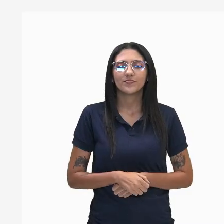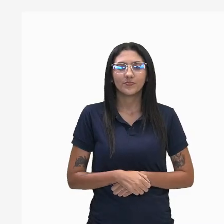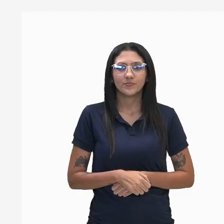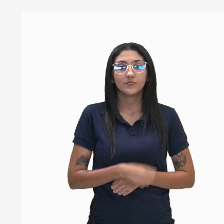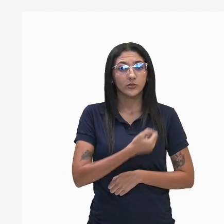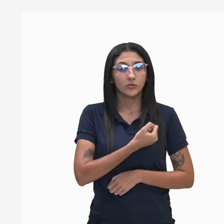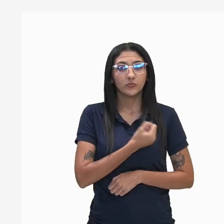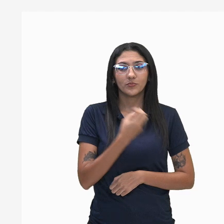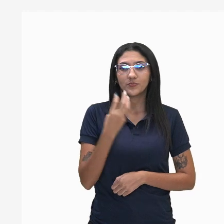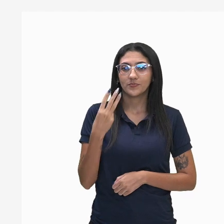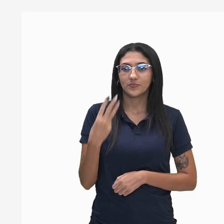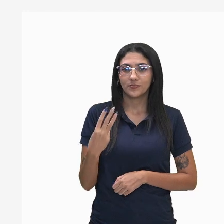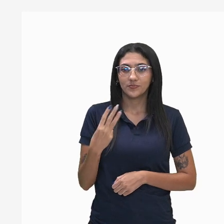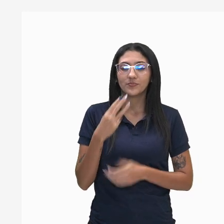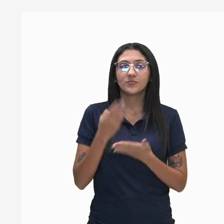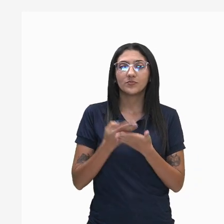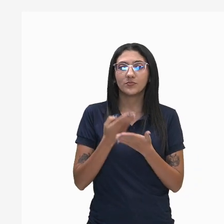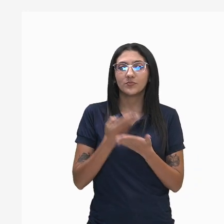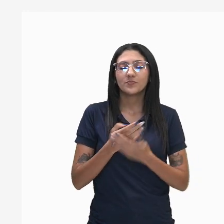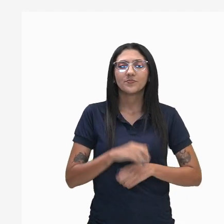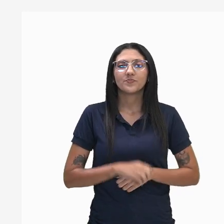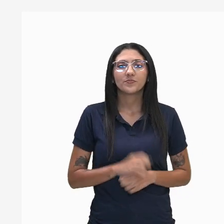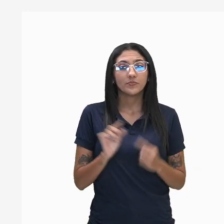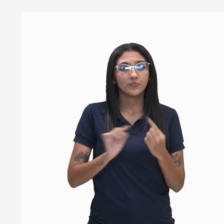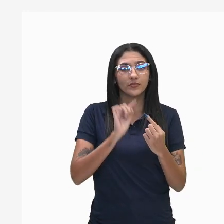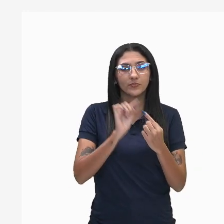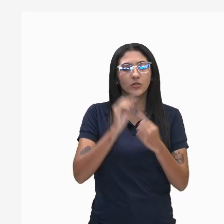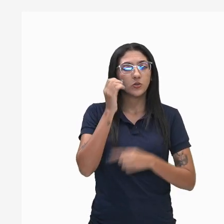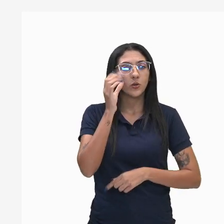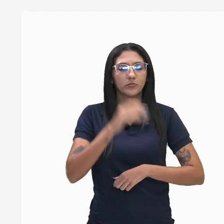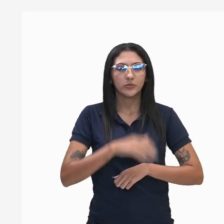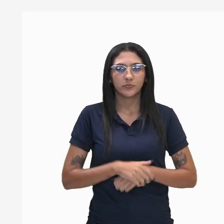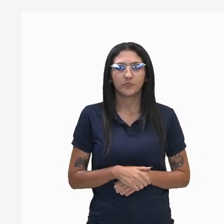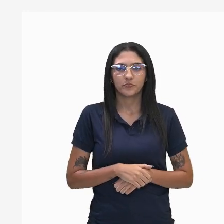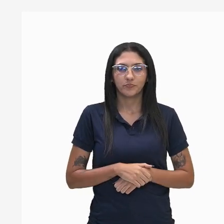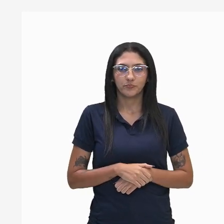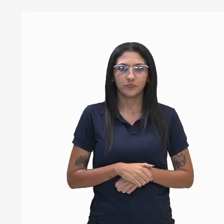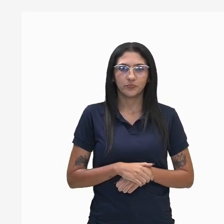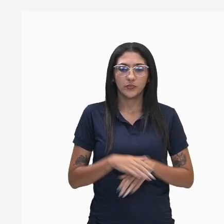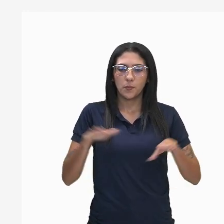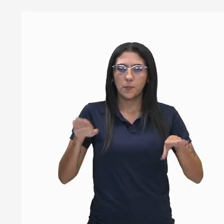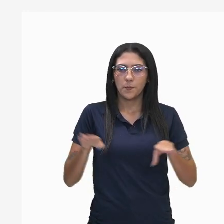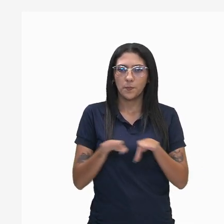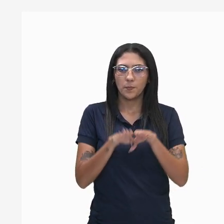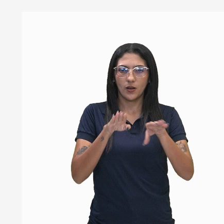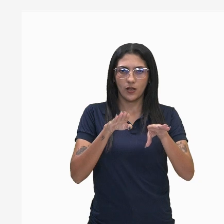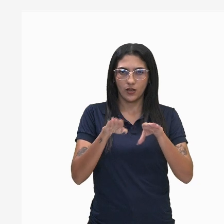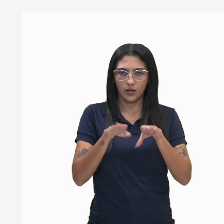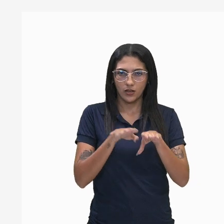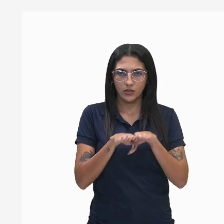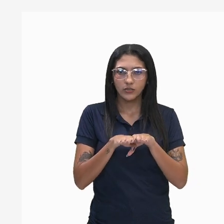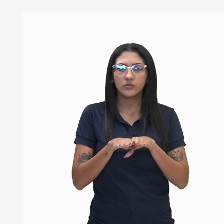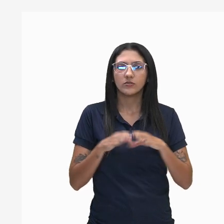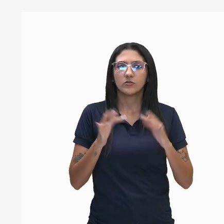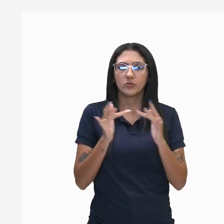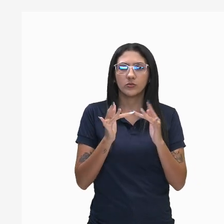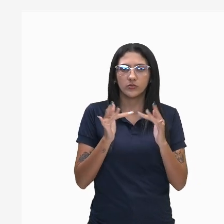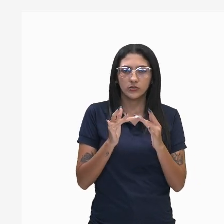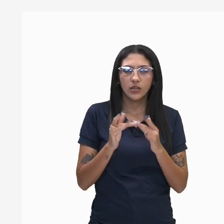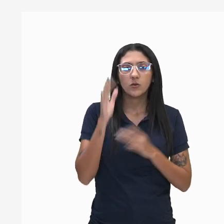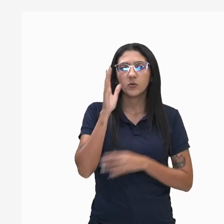3. Aula 3, objeto de conhecimento: placas tectônicas, deriva continental,